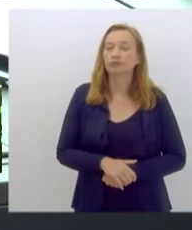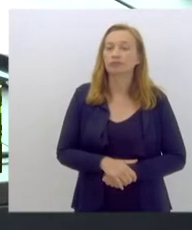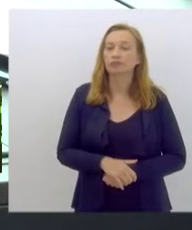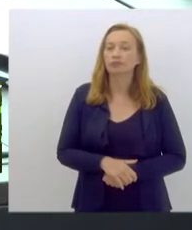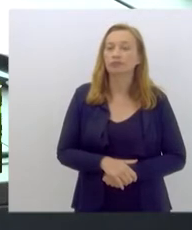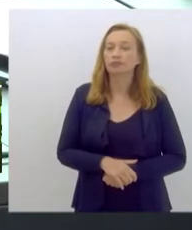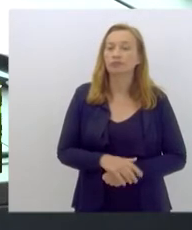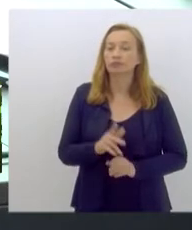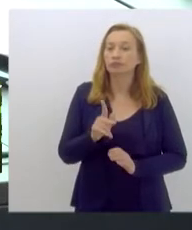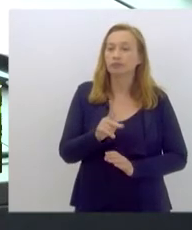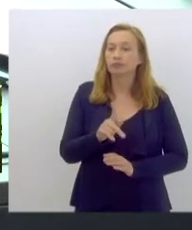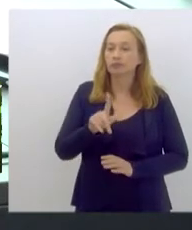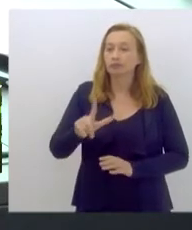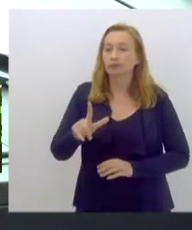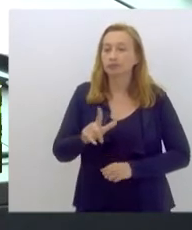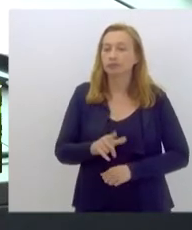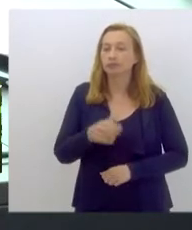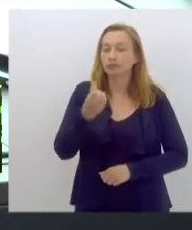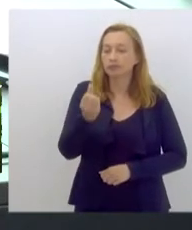o PL